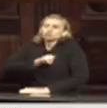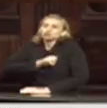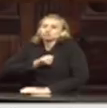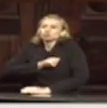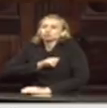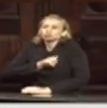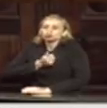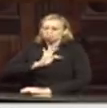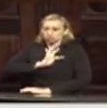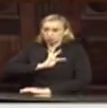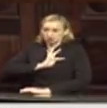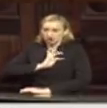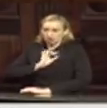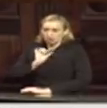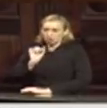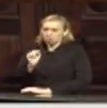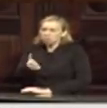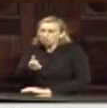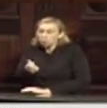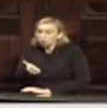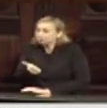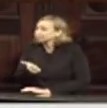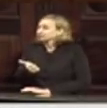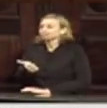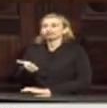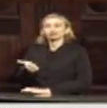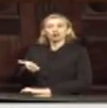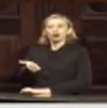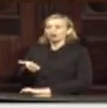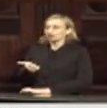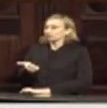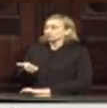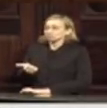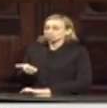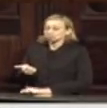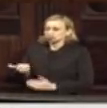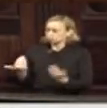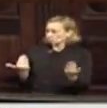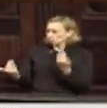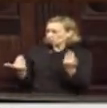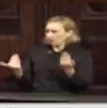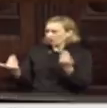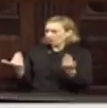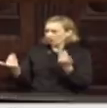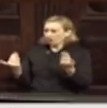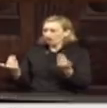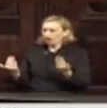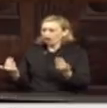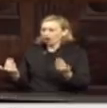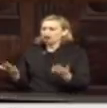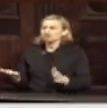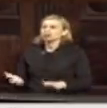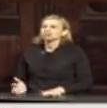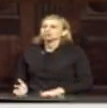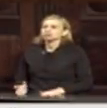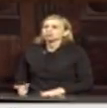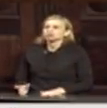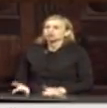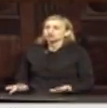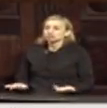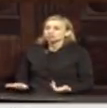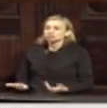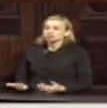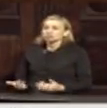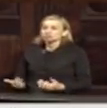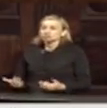não é pequeno. Não é verdade. Faça uma análise comparativa, mesmo levando em conta que a violência no Rio de Janeiro tem um patamar diferente